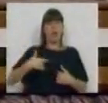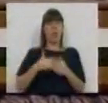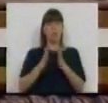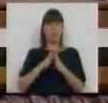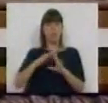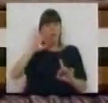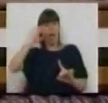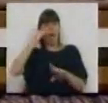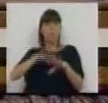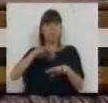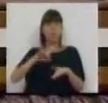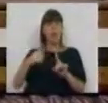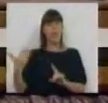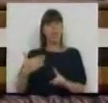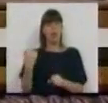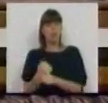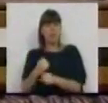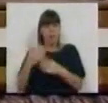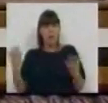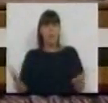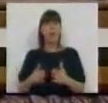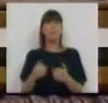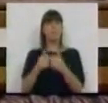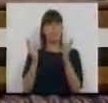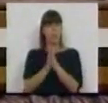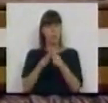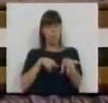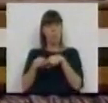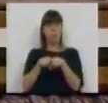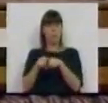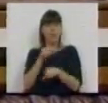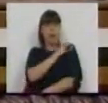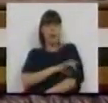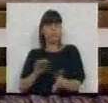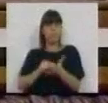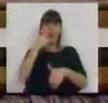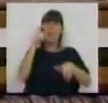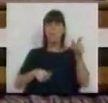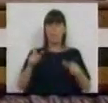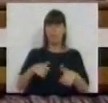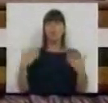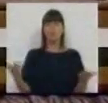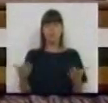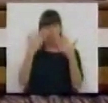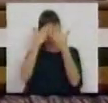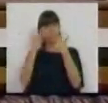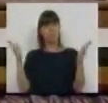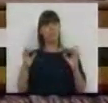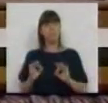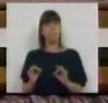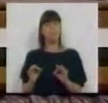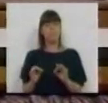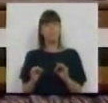os ataques aos direitos do trabalho e todas as políticas de empobrecimento das pessoas e da